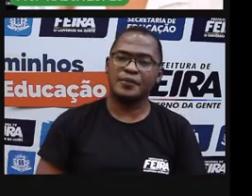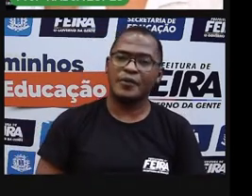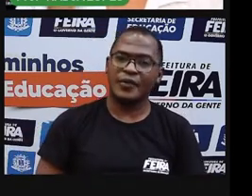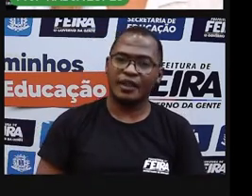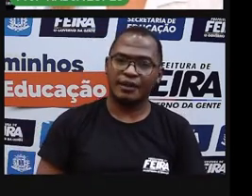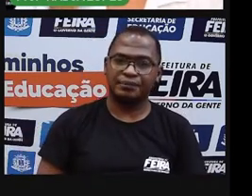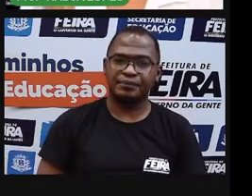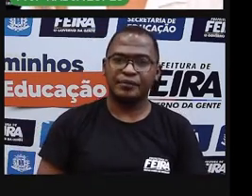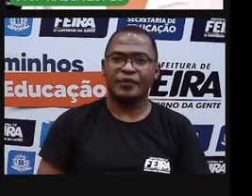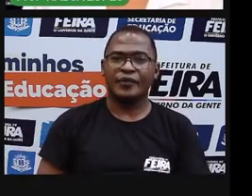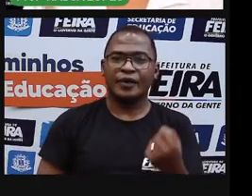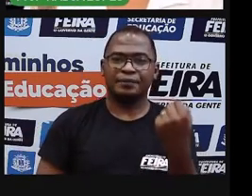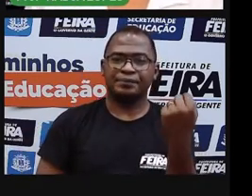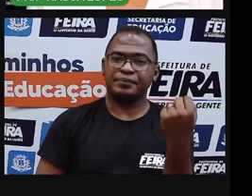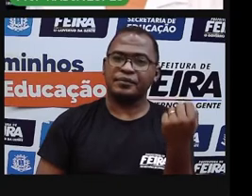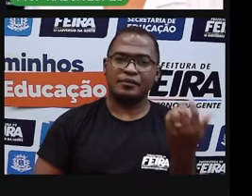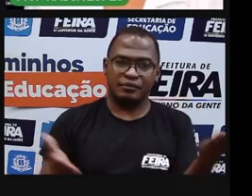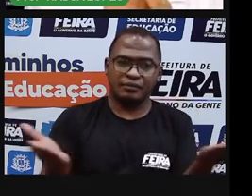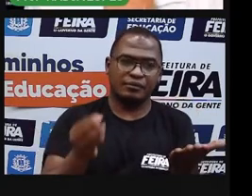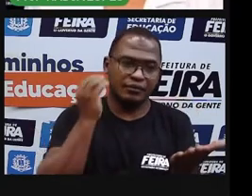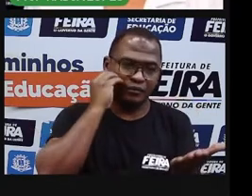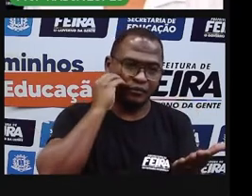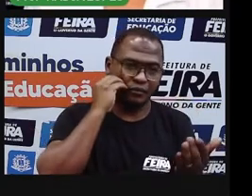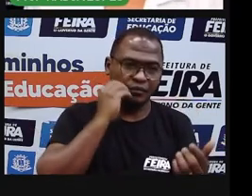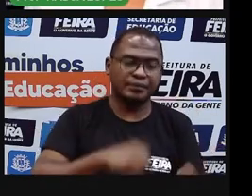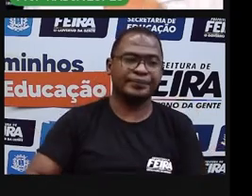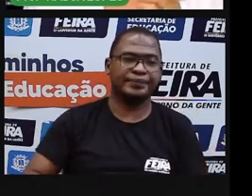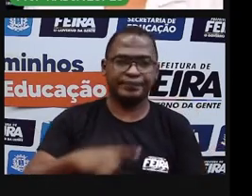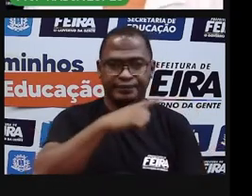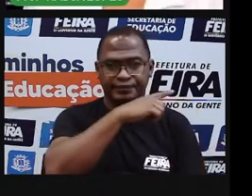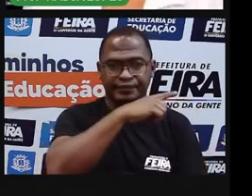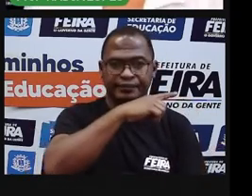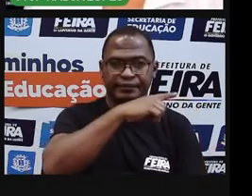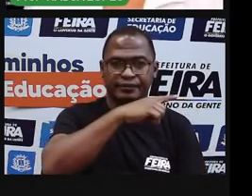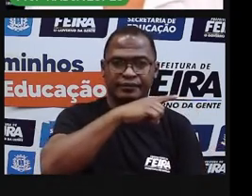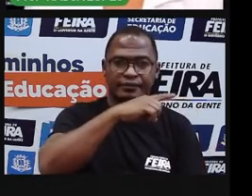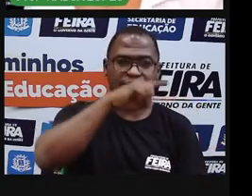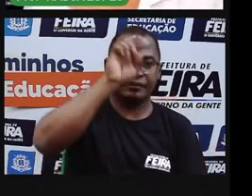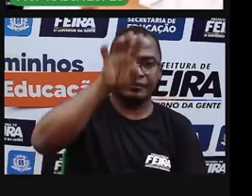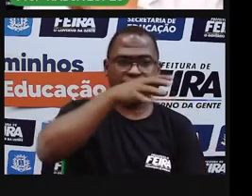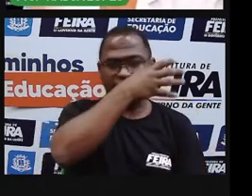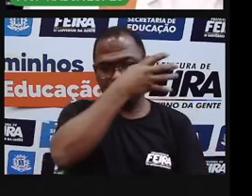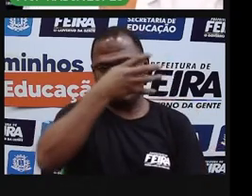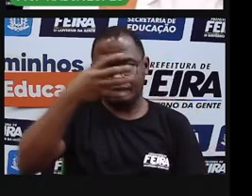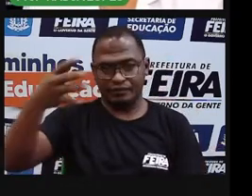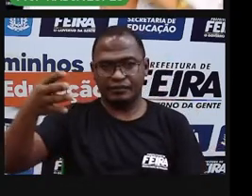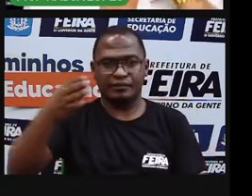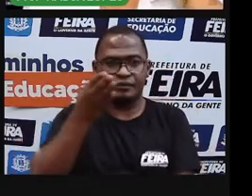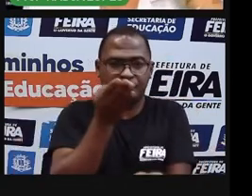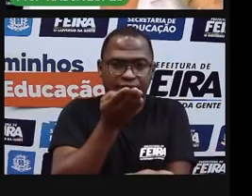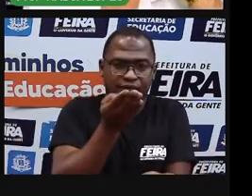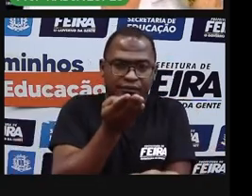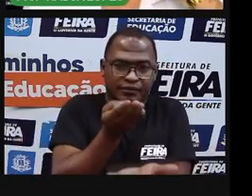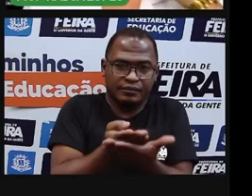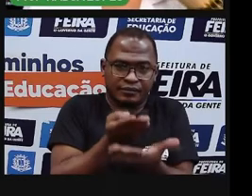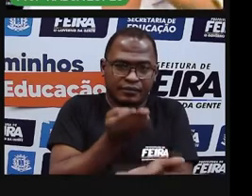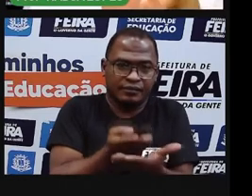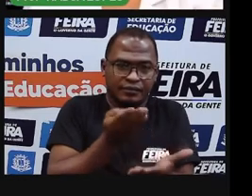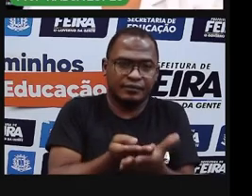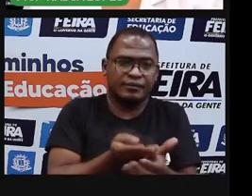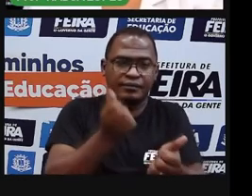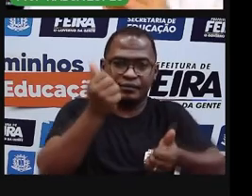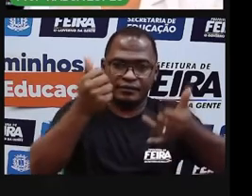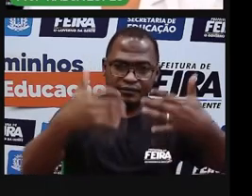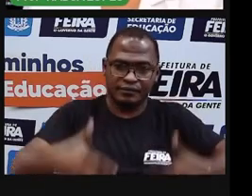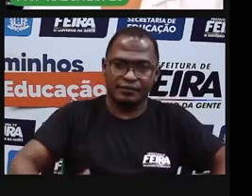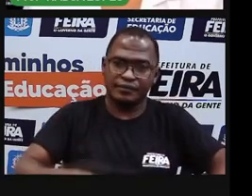né com esse sistema de numeração detalhadamente a cada aula de matemática a gente vai estudar uma classe o que nós temos